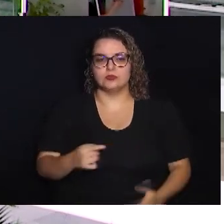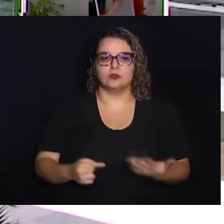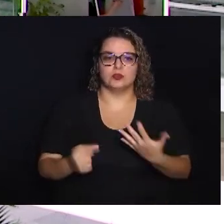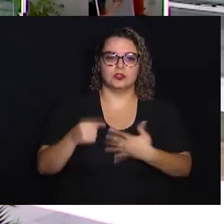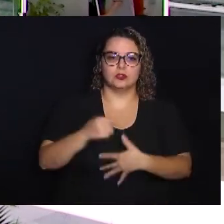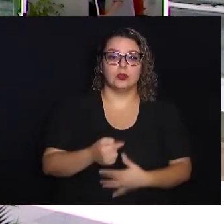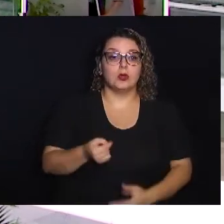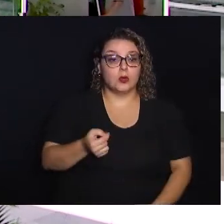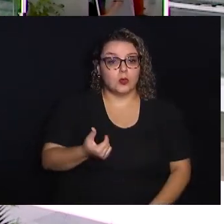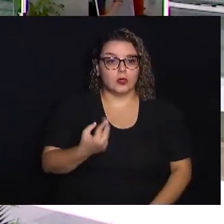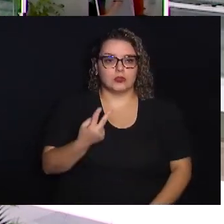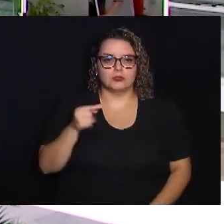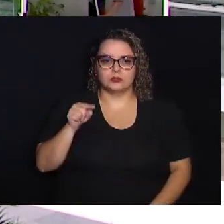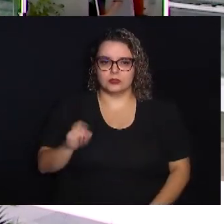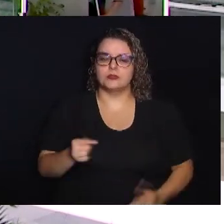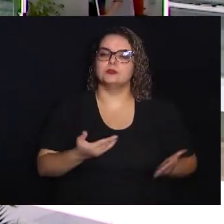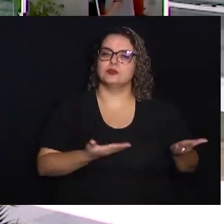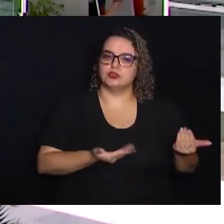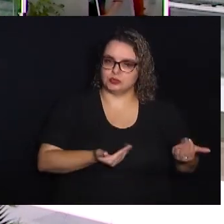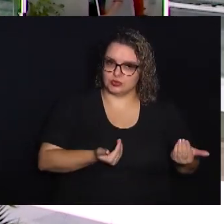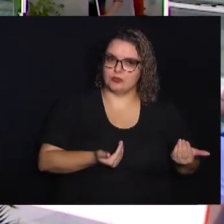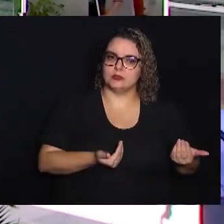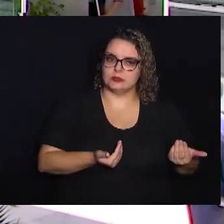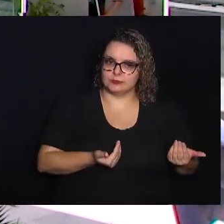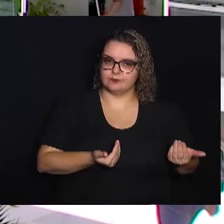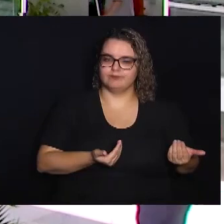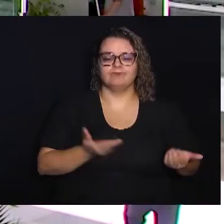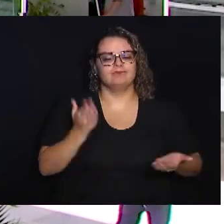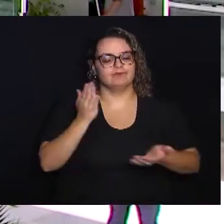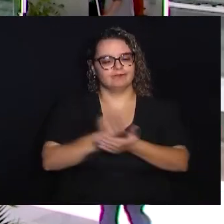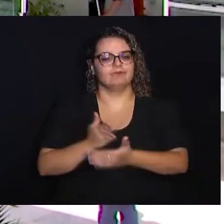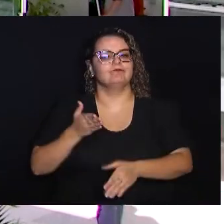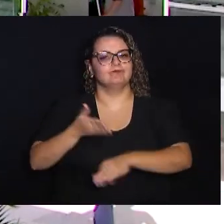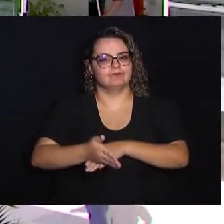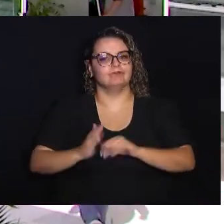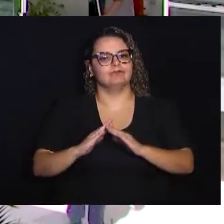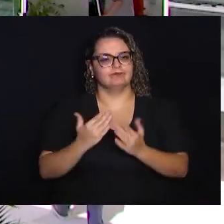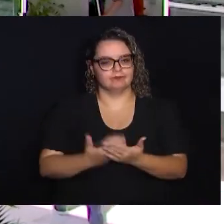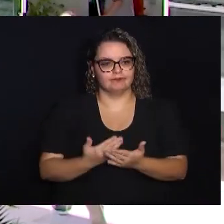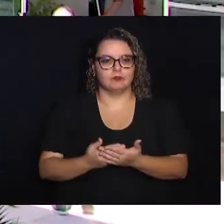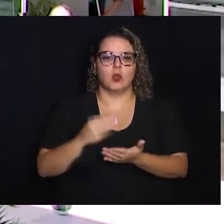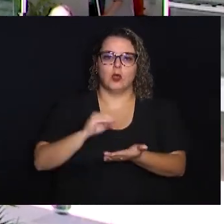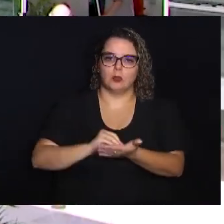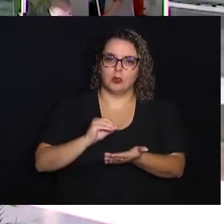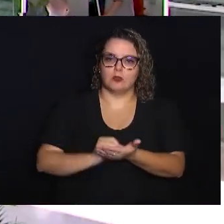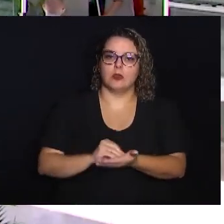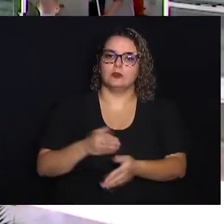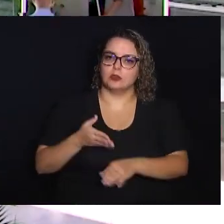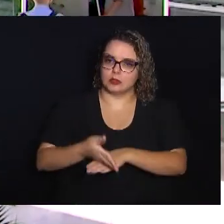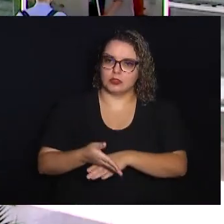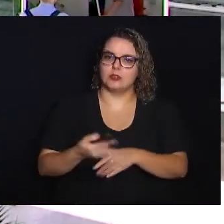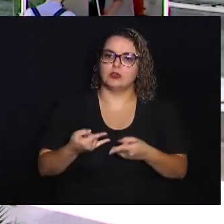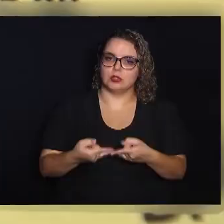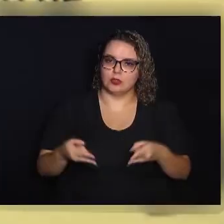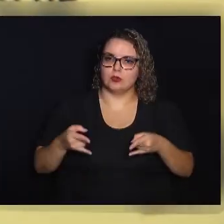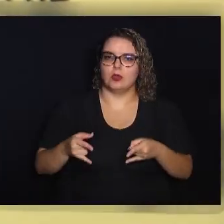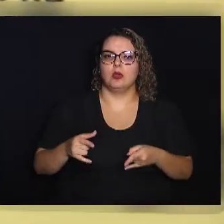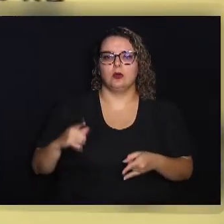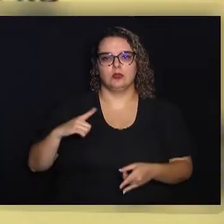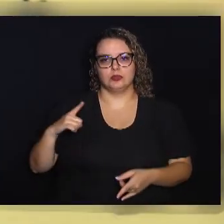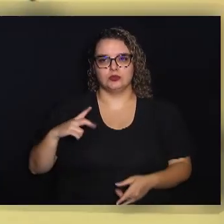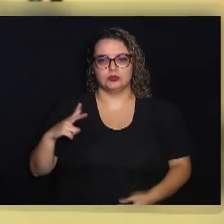quase 2.000 jovens deixaram de frequentar a escola por falta de acesso ao item de higiene.